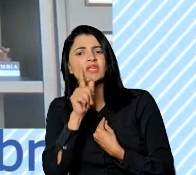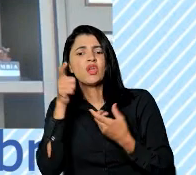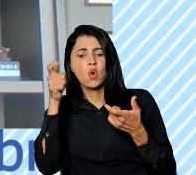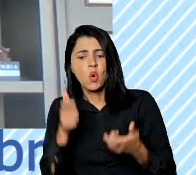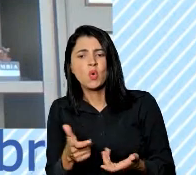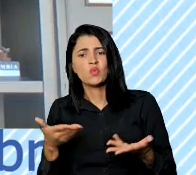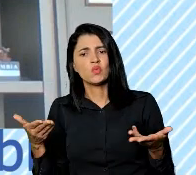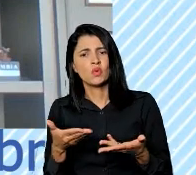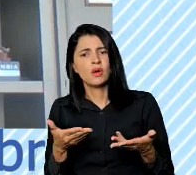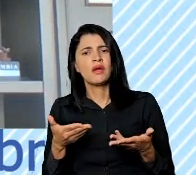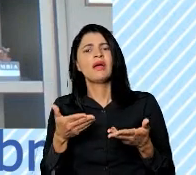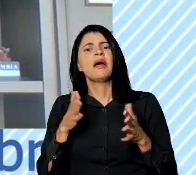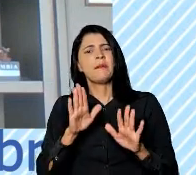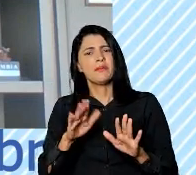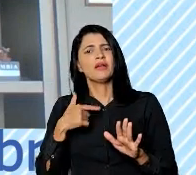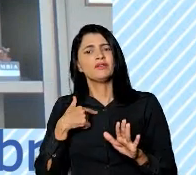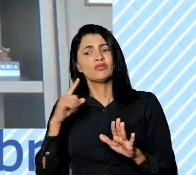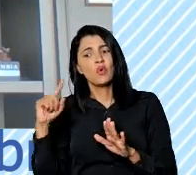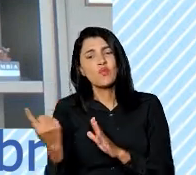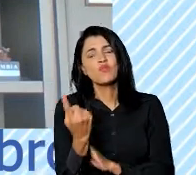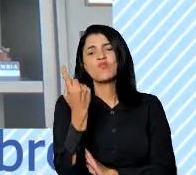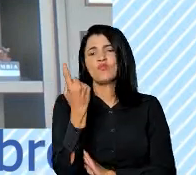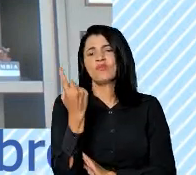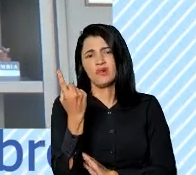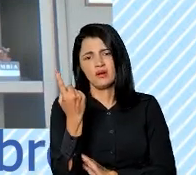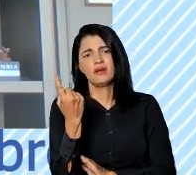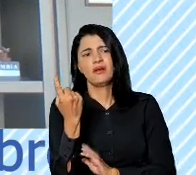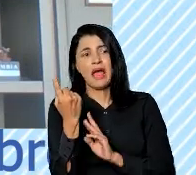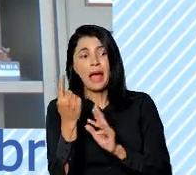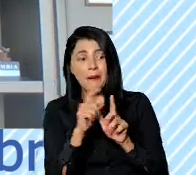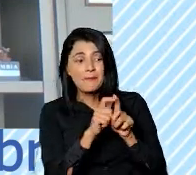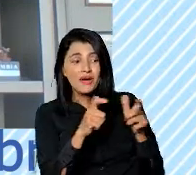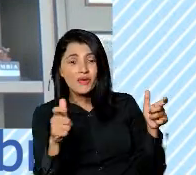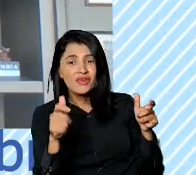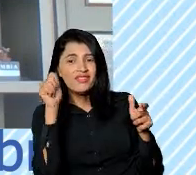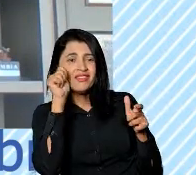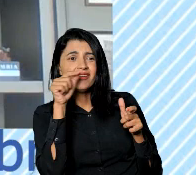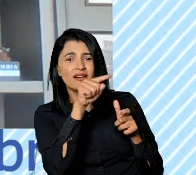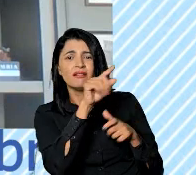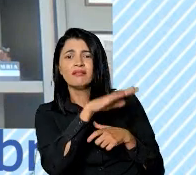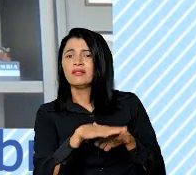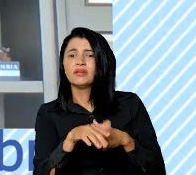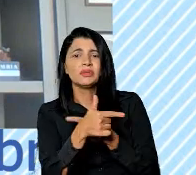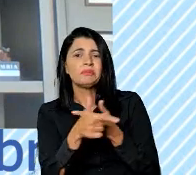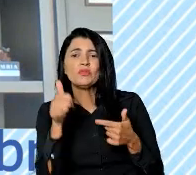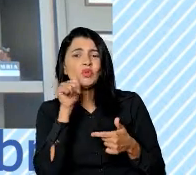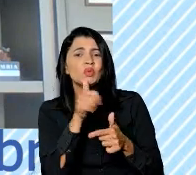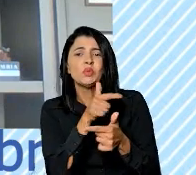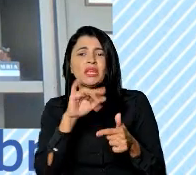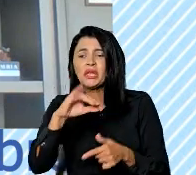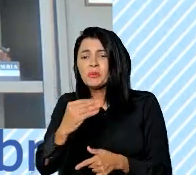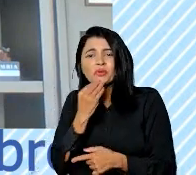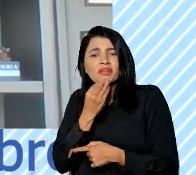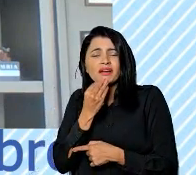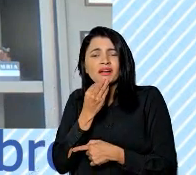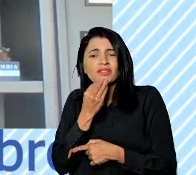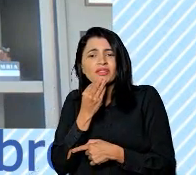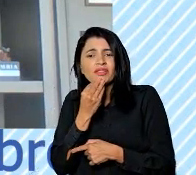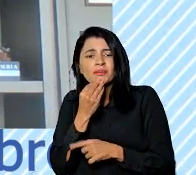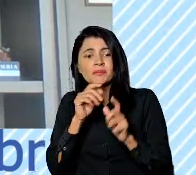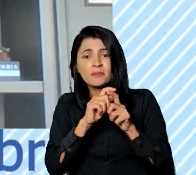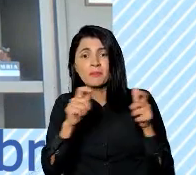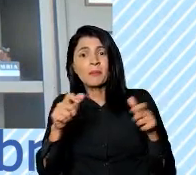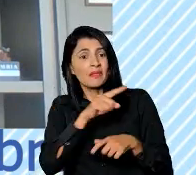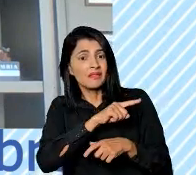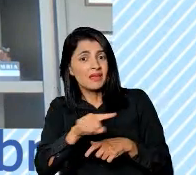agora. Mas eu sou uma exceção à regra. A maioria dessas mulheres e dessas meninas não tem oportunidade. A maioria dessas